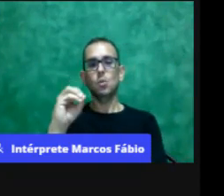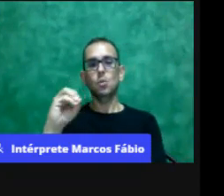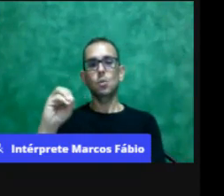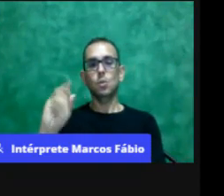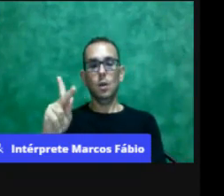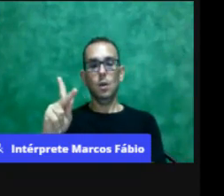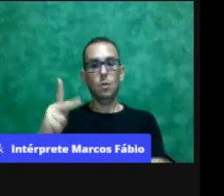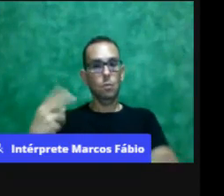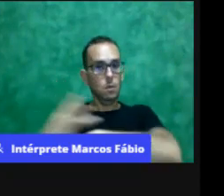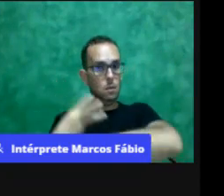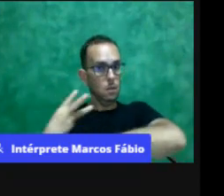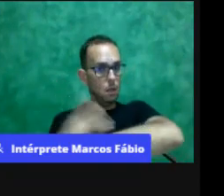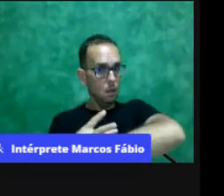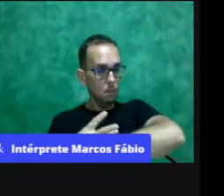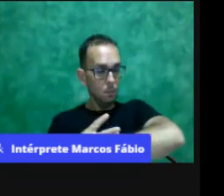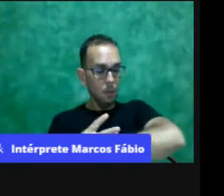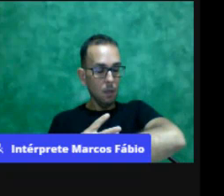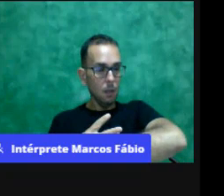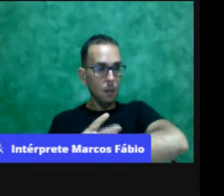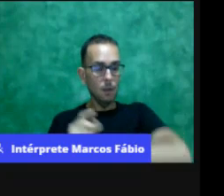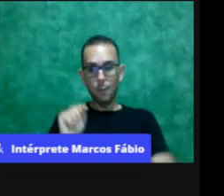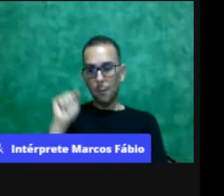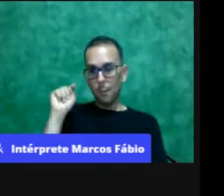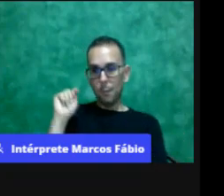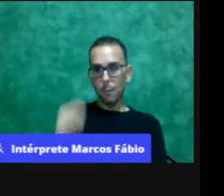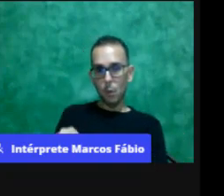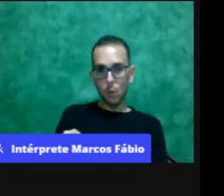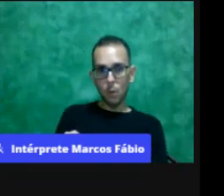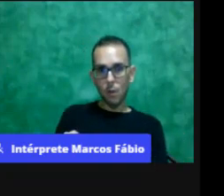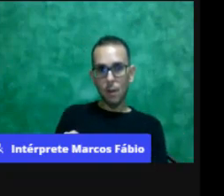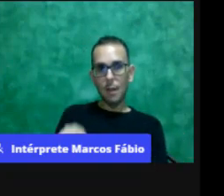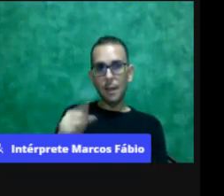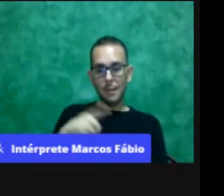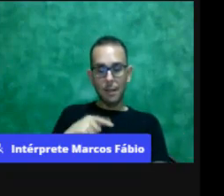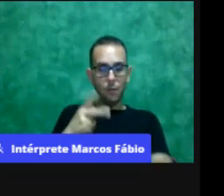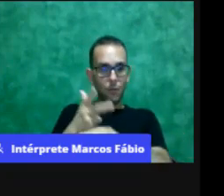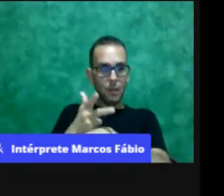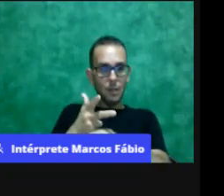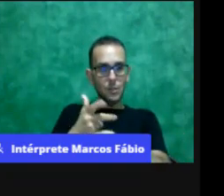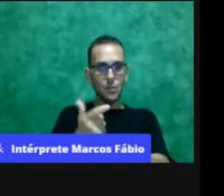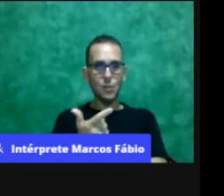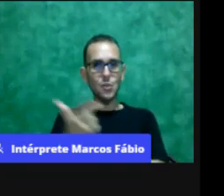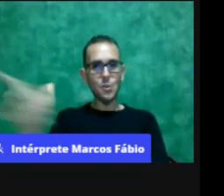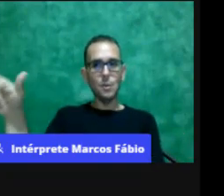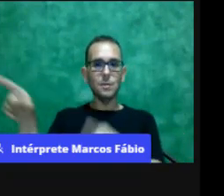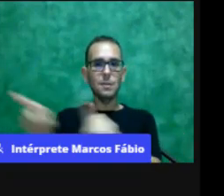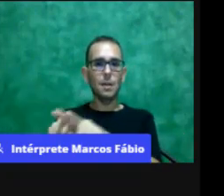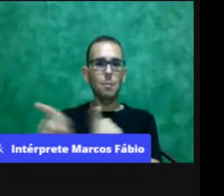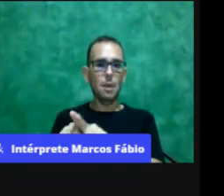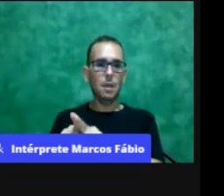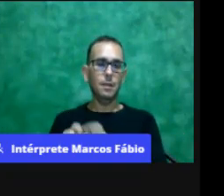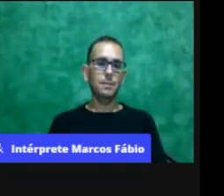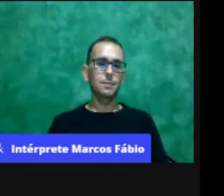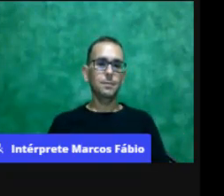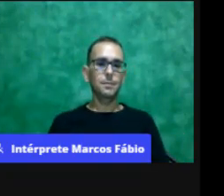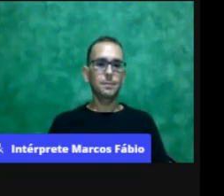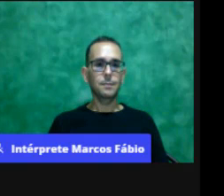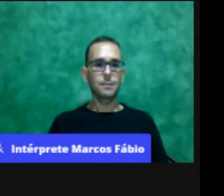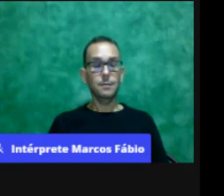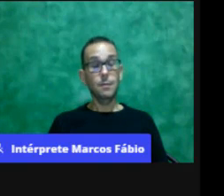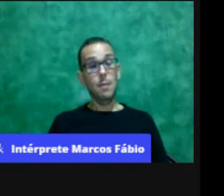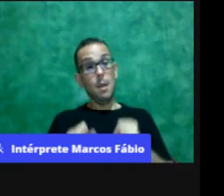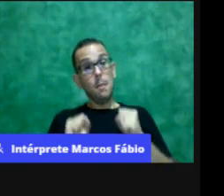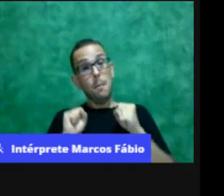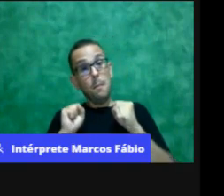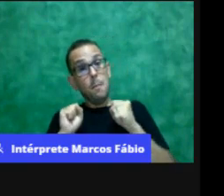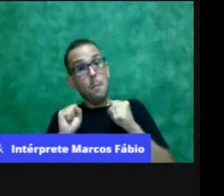a criança, quando ela clica naquele link, ela vai ter aquele vídeo e outros vídeos também. Né? E ela pode ser,